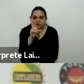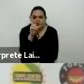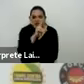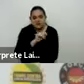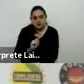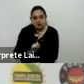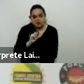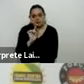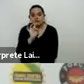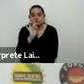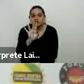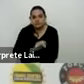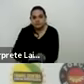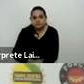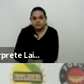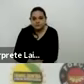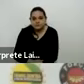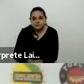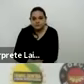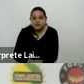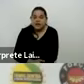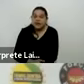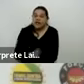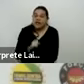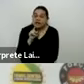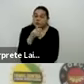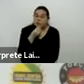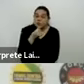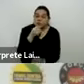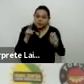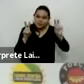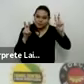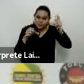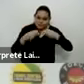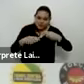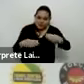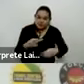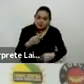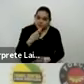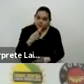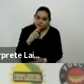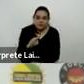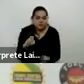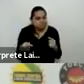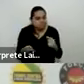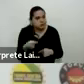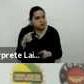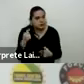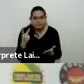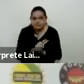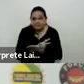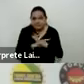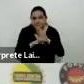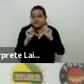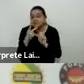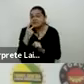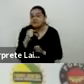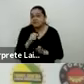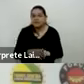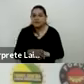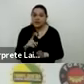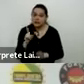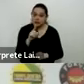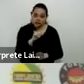terça. E ontem tem uma declaração dele assim que eu acho que infeliz é pouco, onde ele diz que não